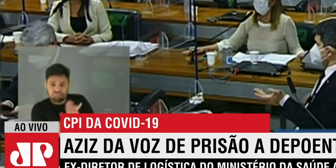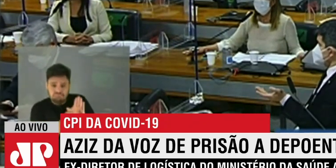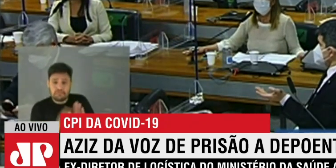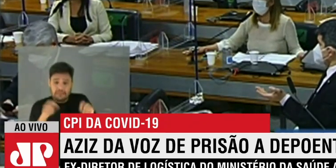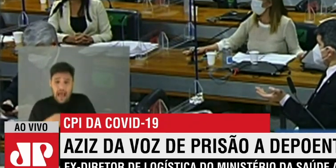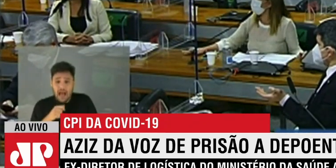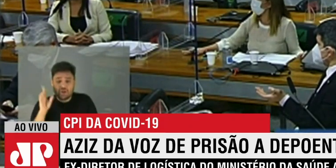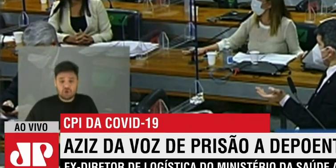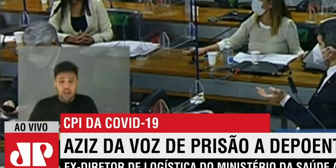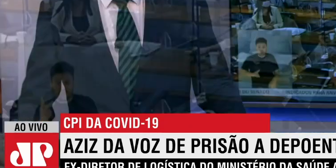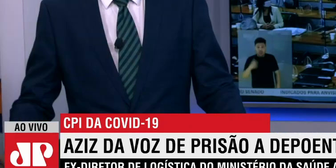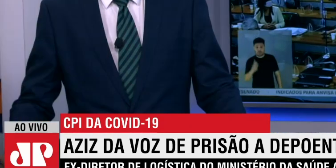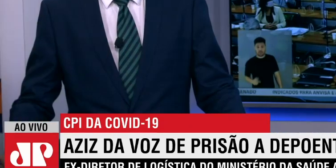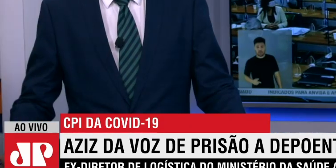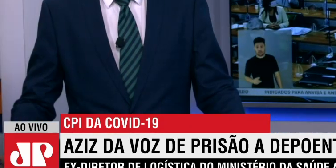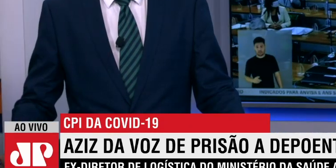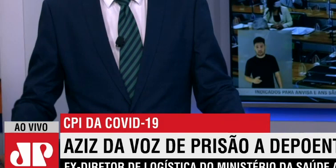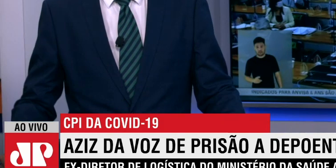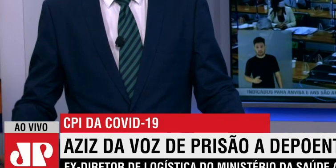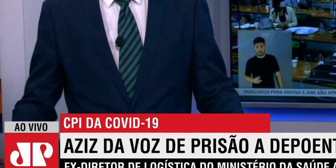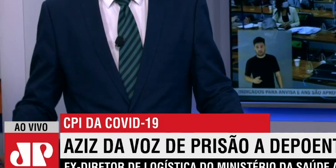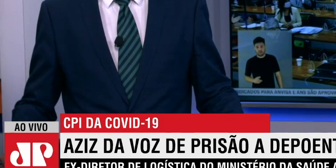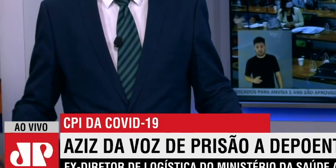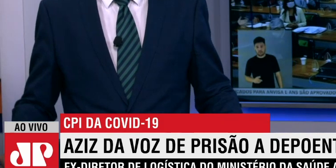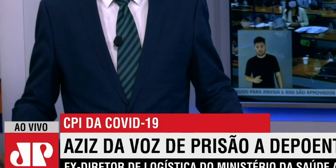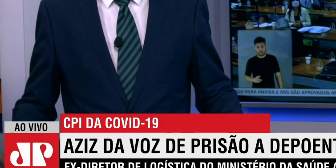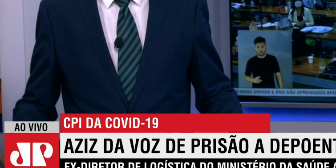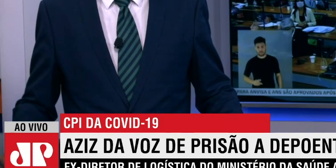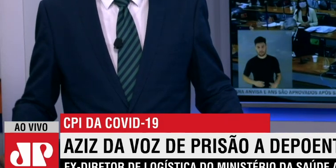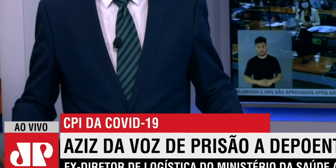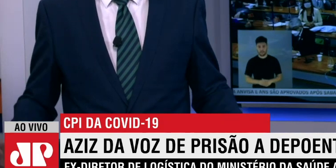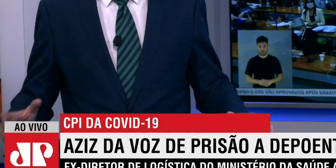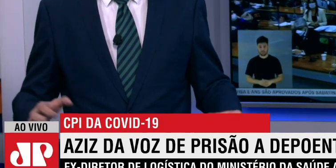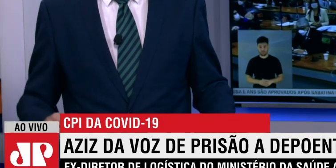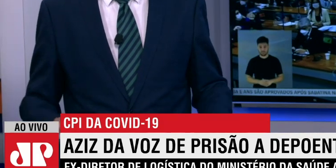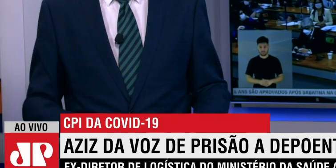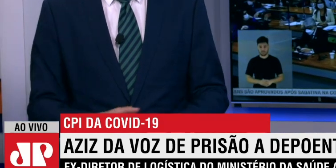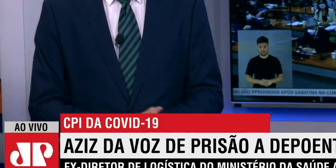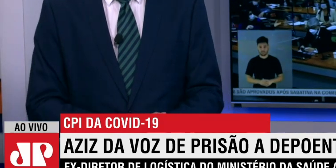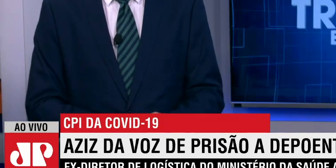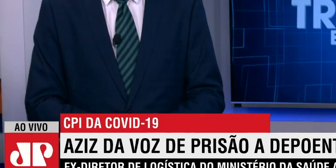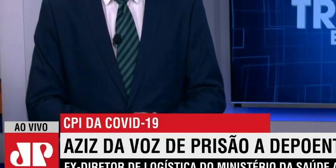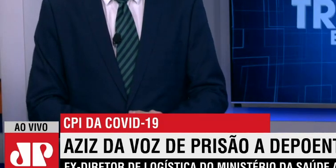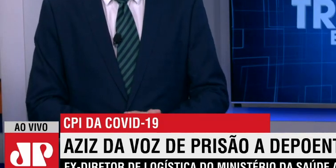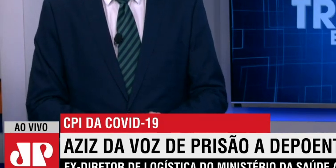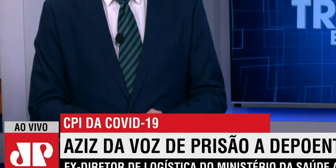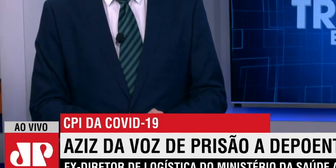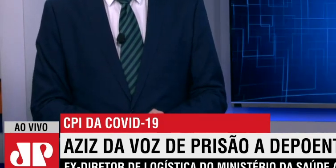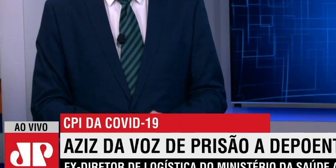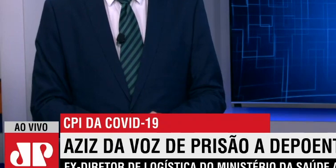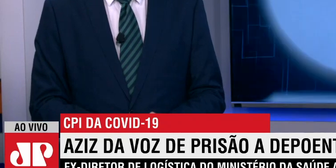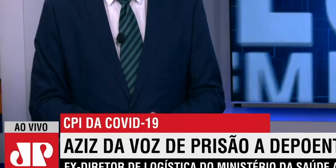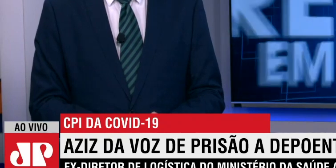hoje, Roberto Dias, depois de áudios apresentados pelo senador Randolph Rodrigues. Vamos comentar um pouquinho disso, Constantino. E